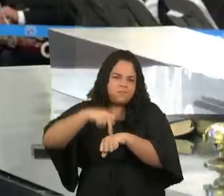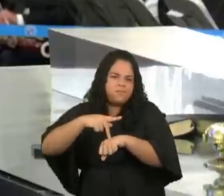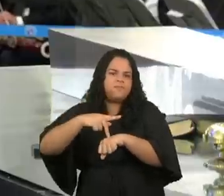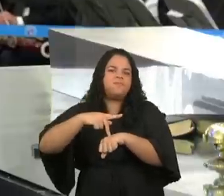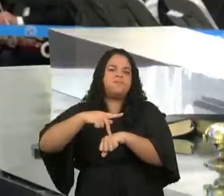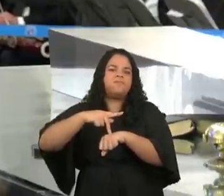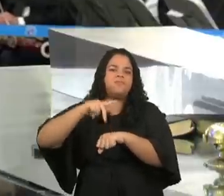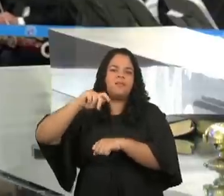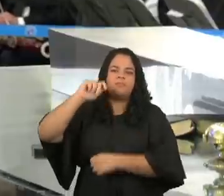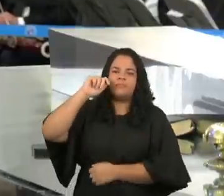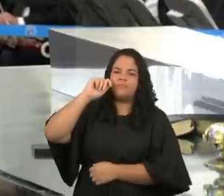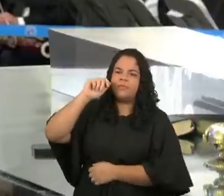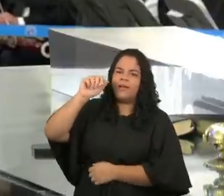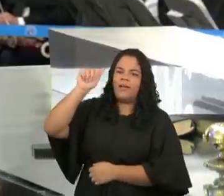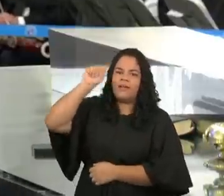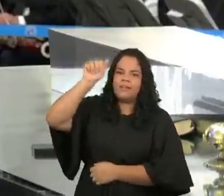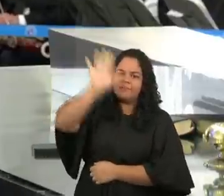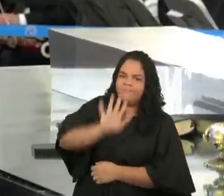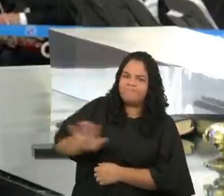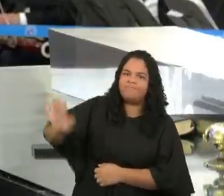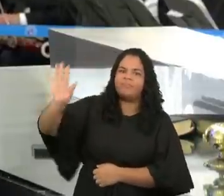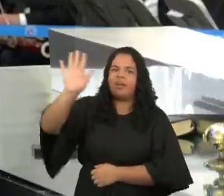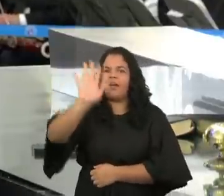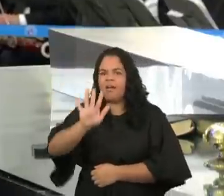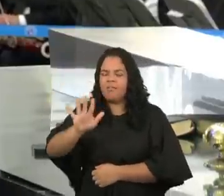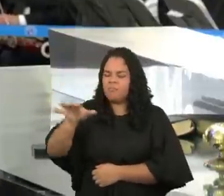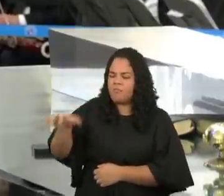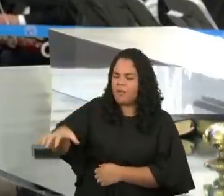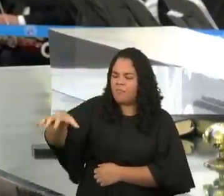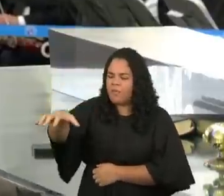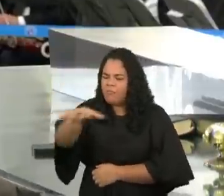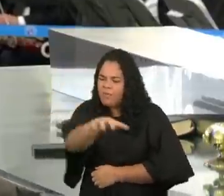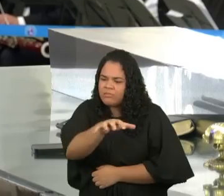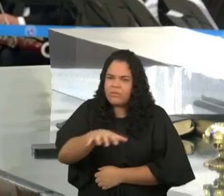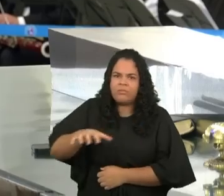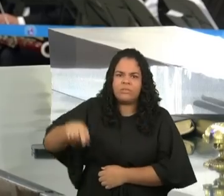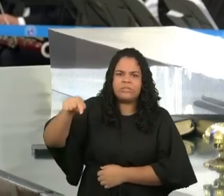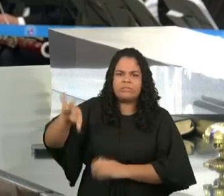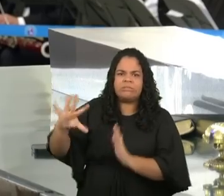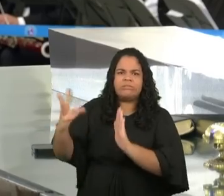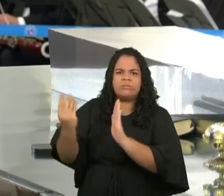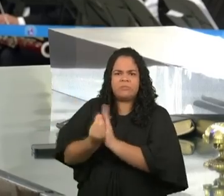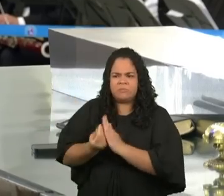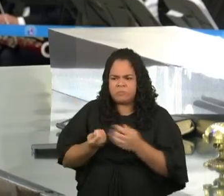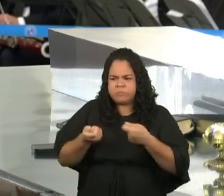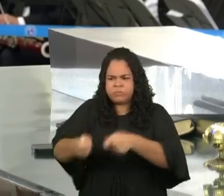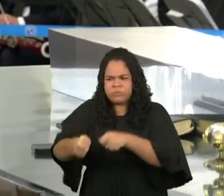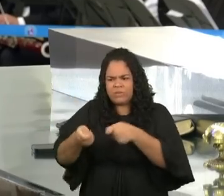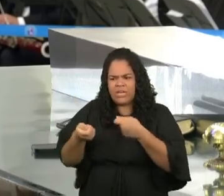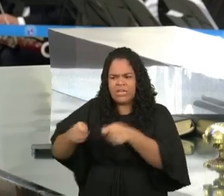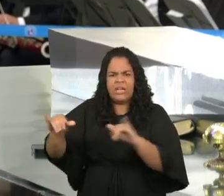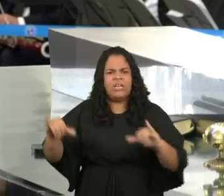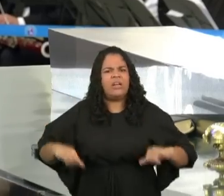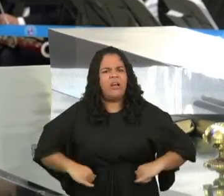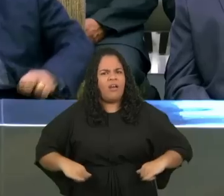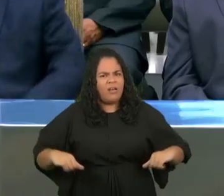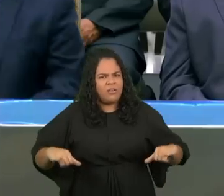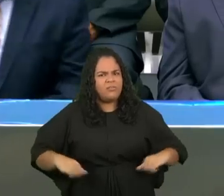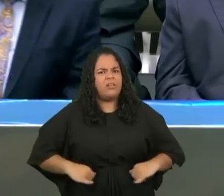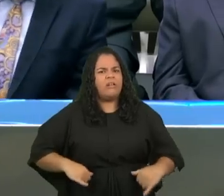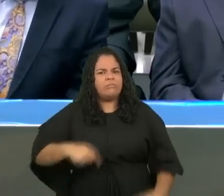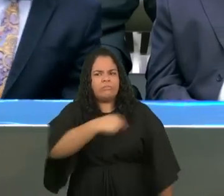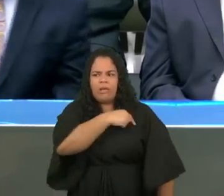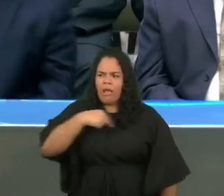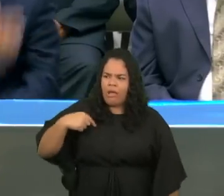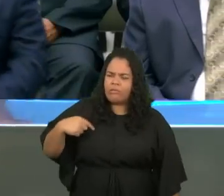no Vietnã, mas foi somente lá. O que sofreu a igreja na cortina de bambu na China, mas foi